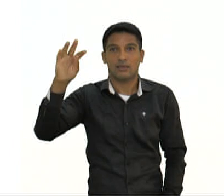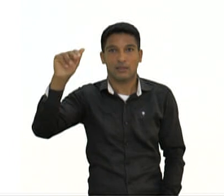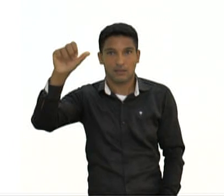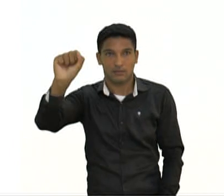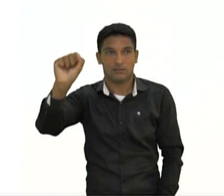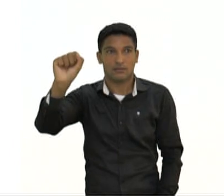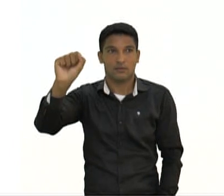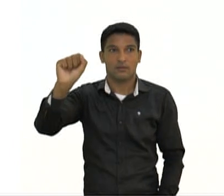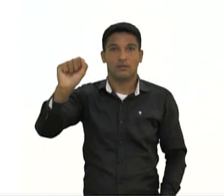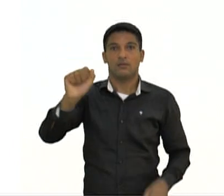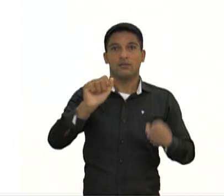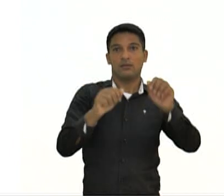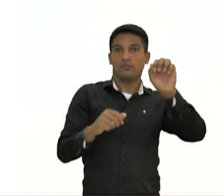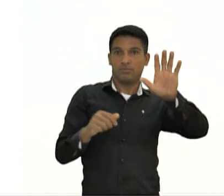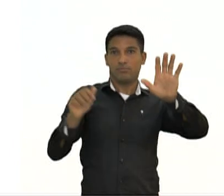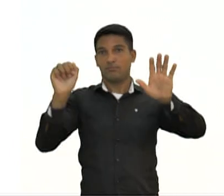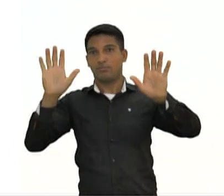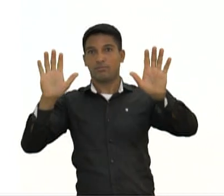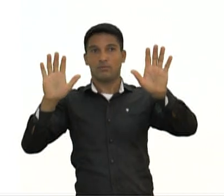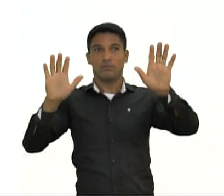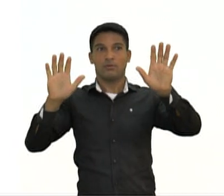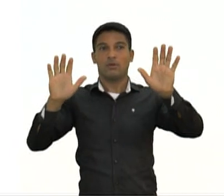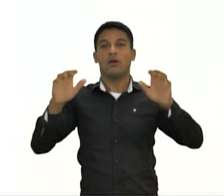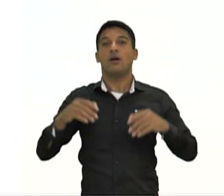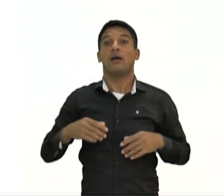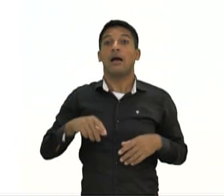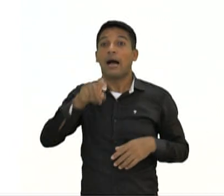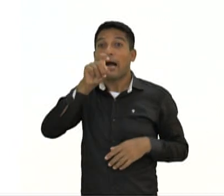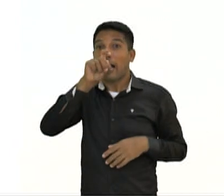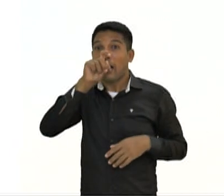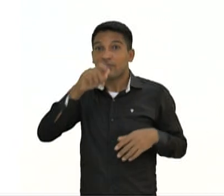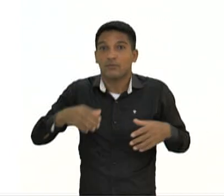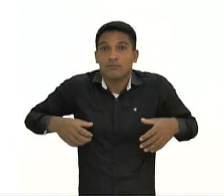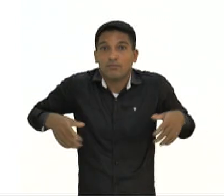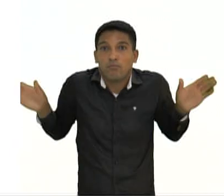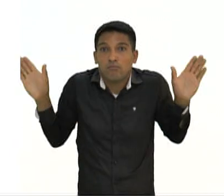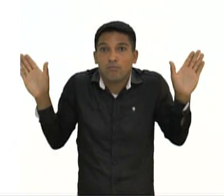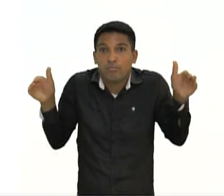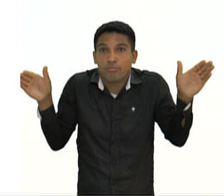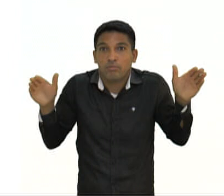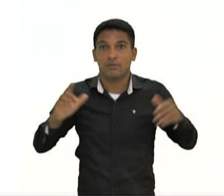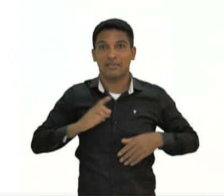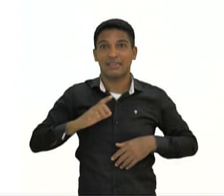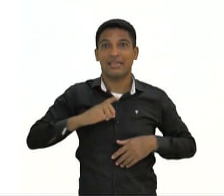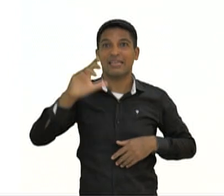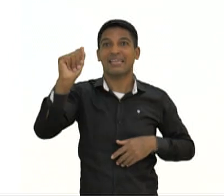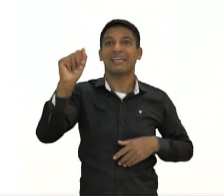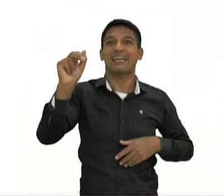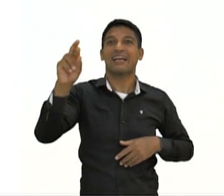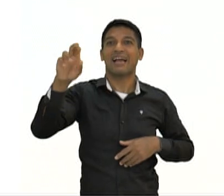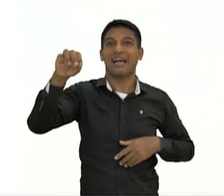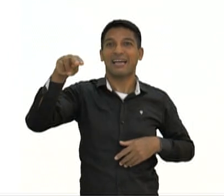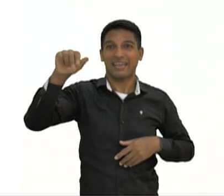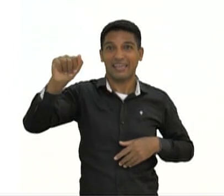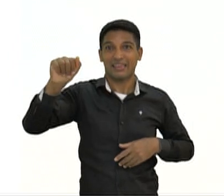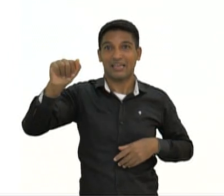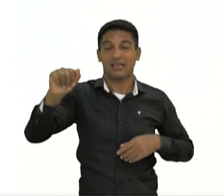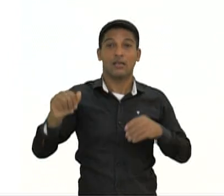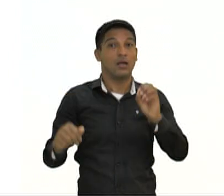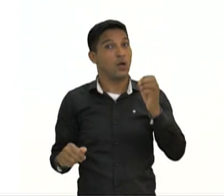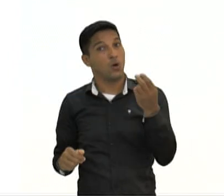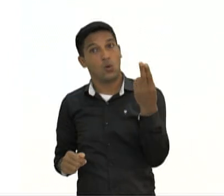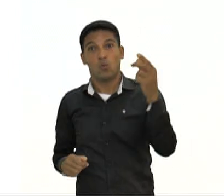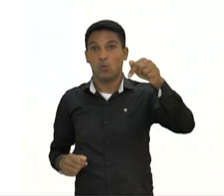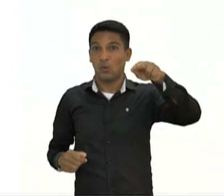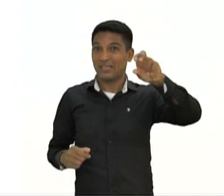pouco, as aves apresentam uma estrutura chamada de carena ou quilha, que é essencial para a fixação dos músculos de voo. Tá? E